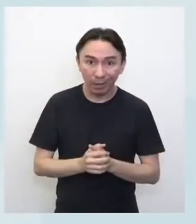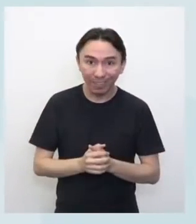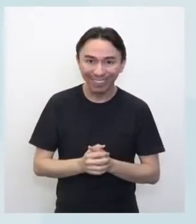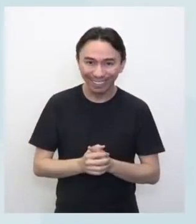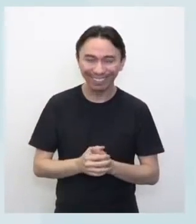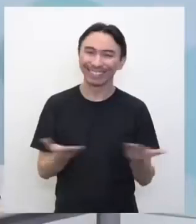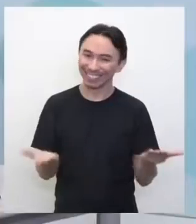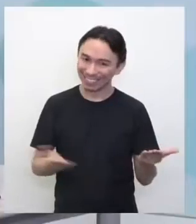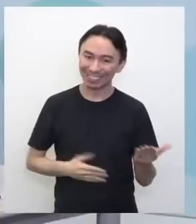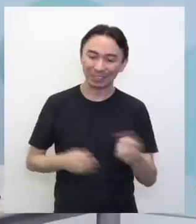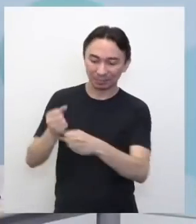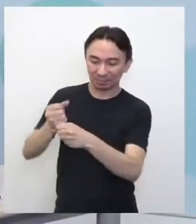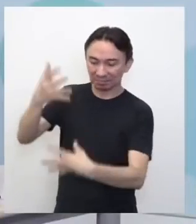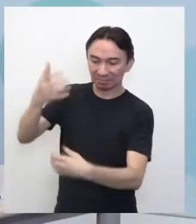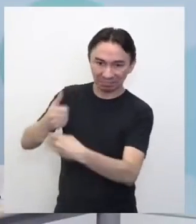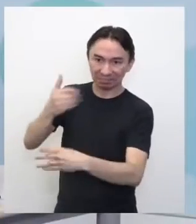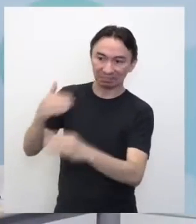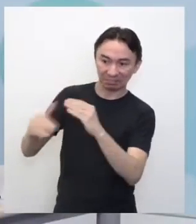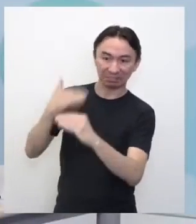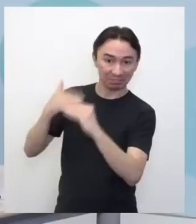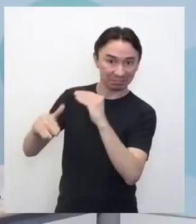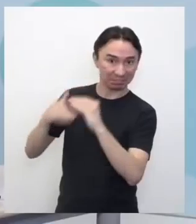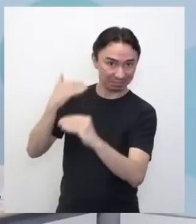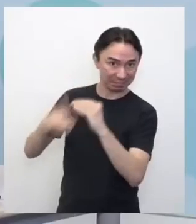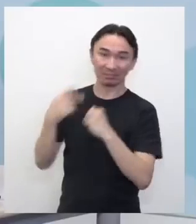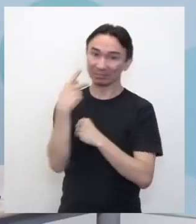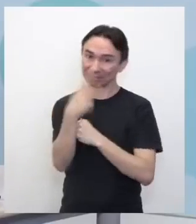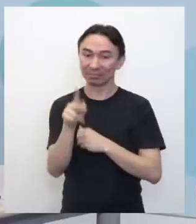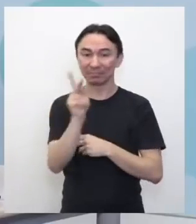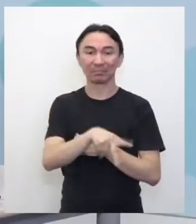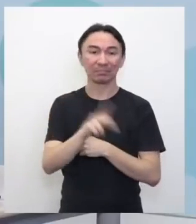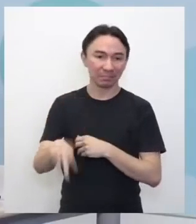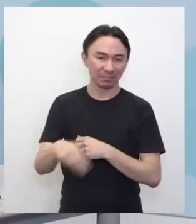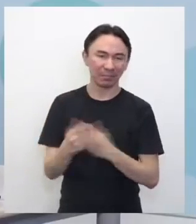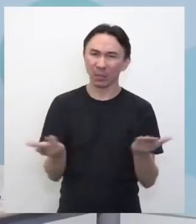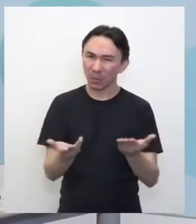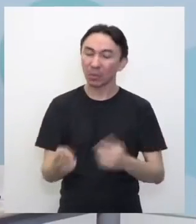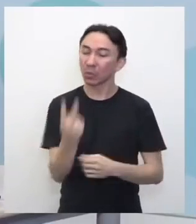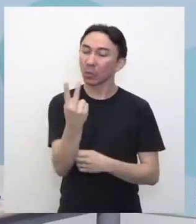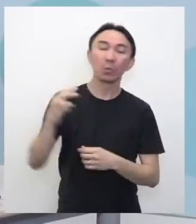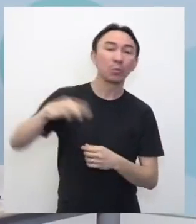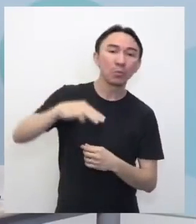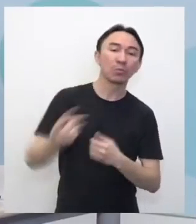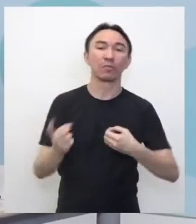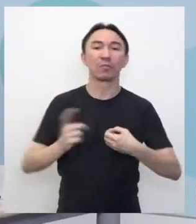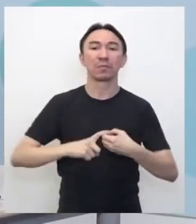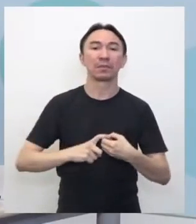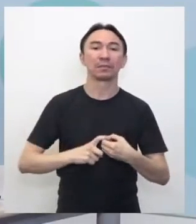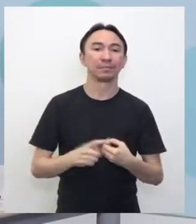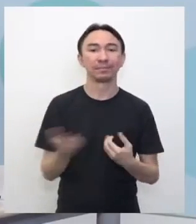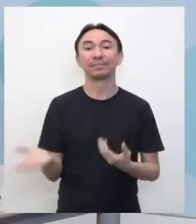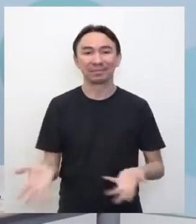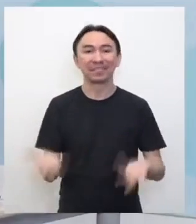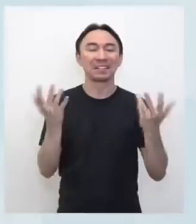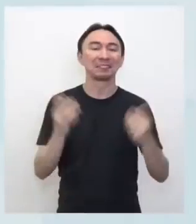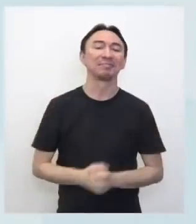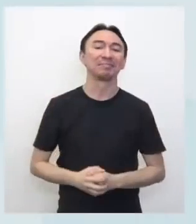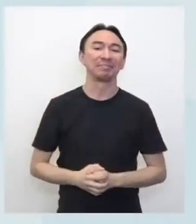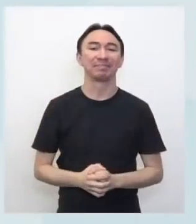Então mande lá no chat para os seus professores, tá? E nós voltamos daqui 2 minutinhos. Vamos lá,